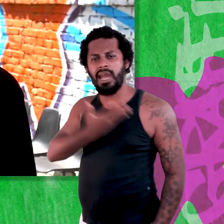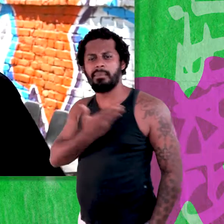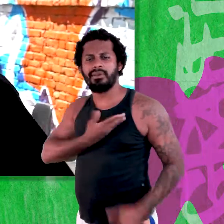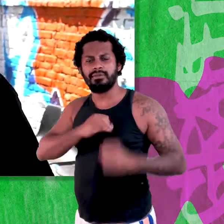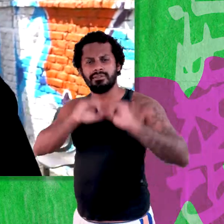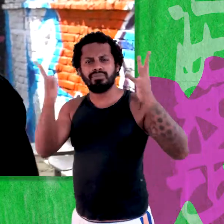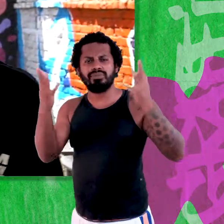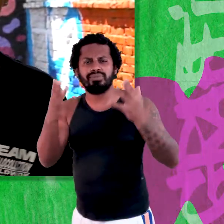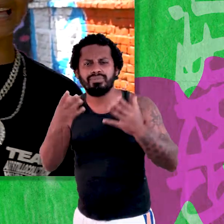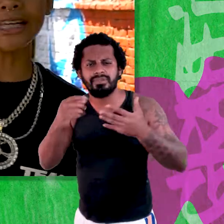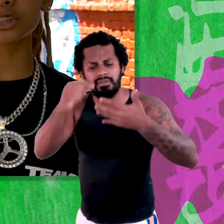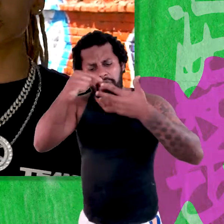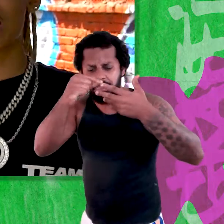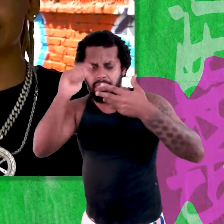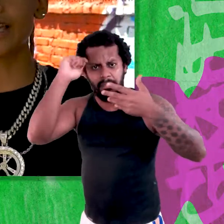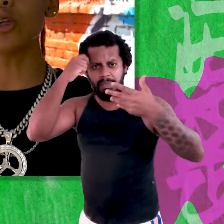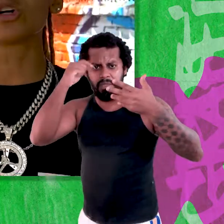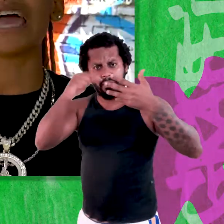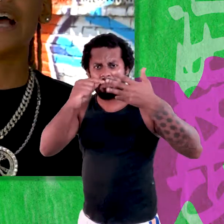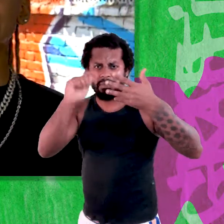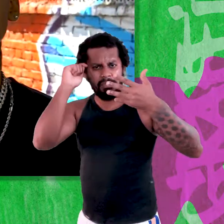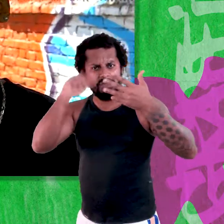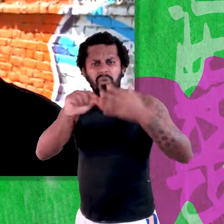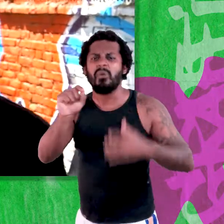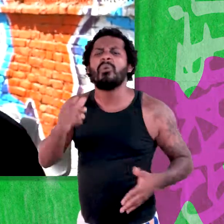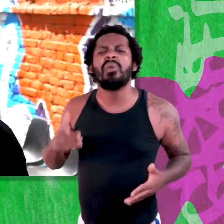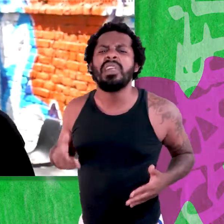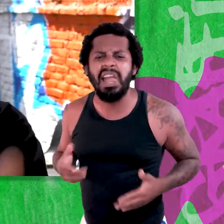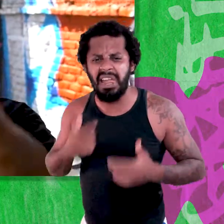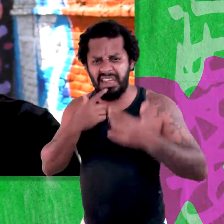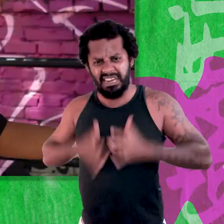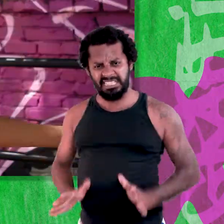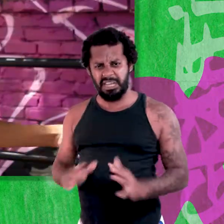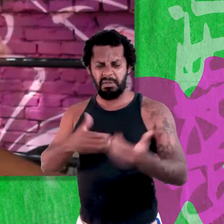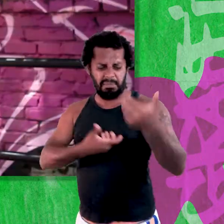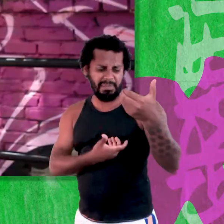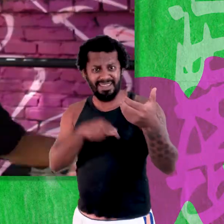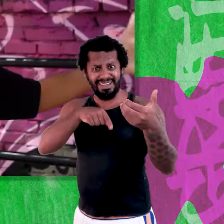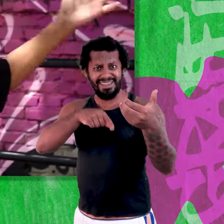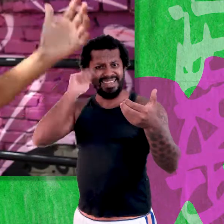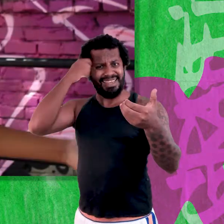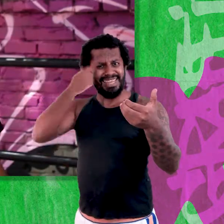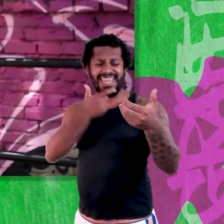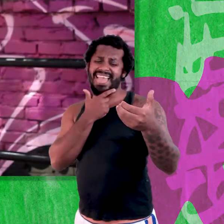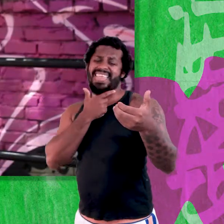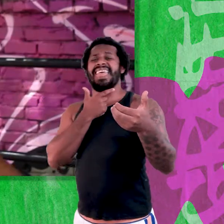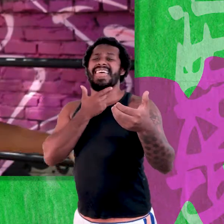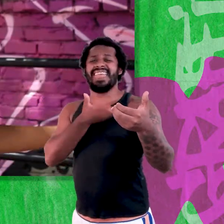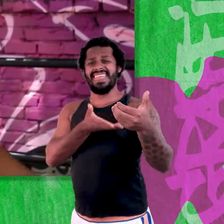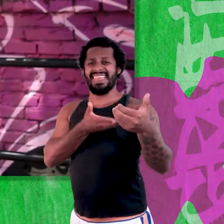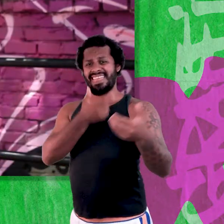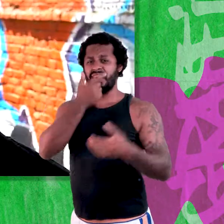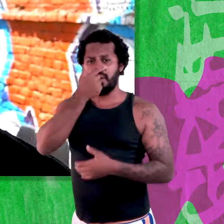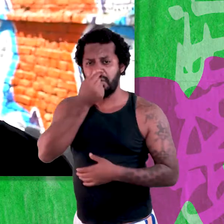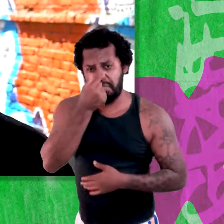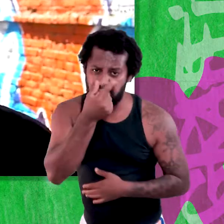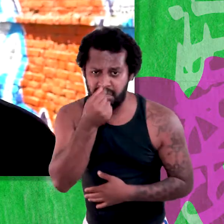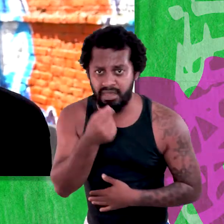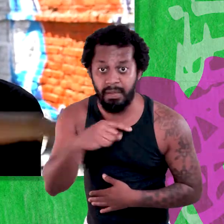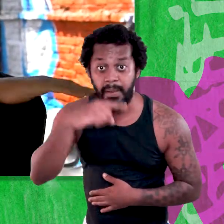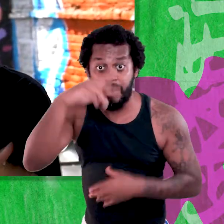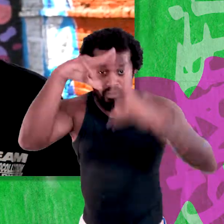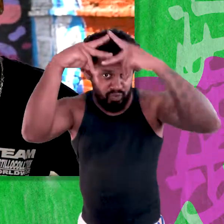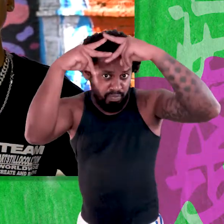nublado Racionais nós é isso aquilo que você não dizia seu filho quer ser preto Heart ironia